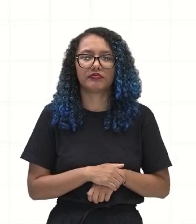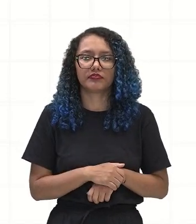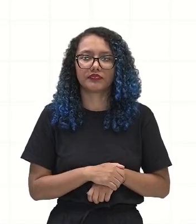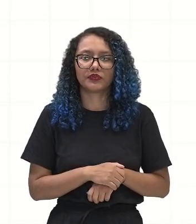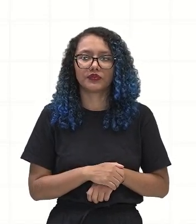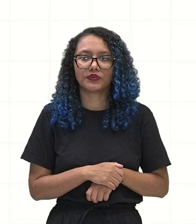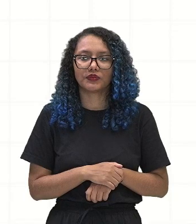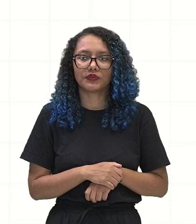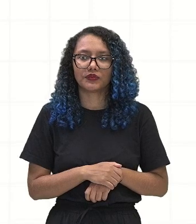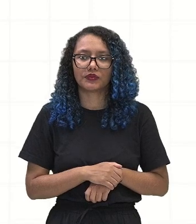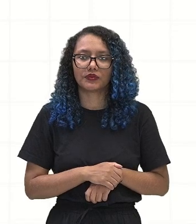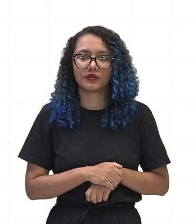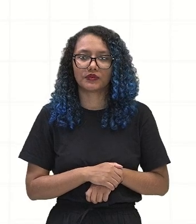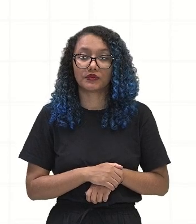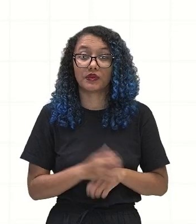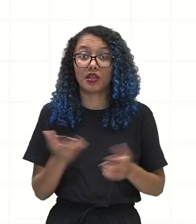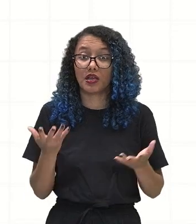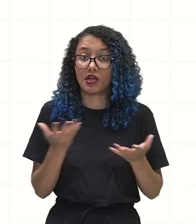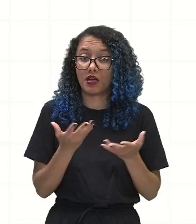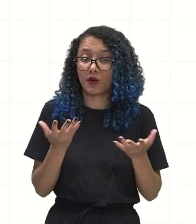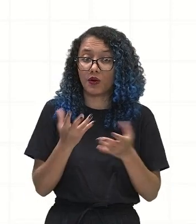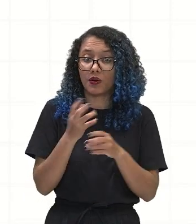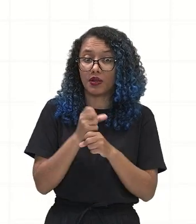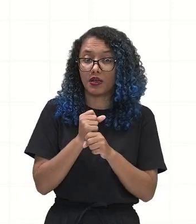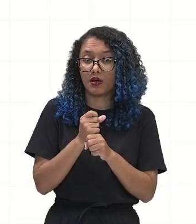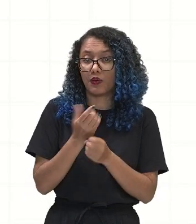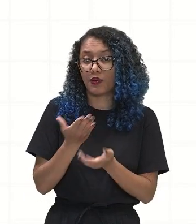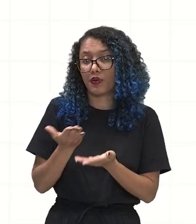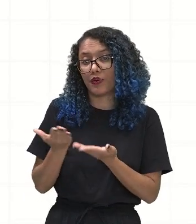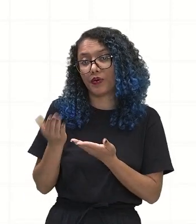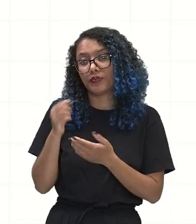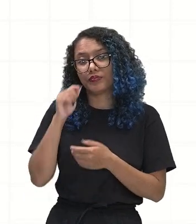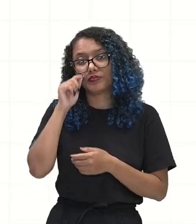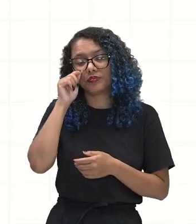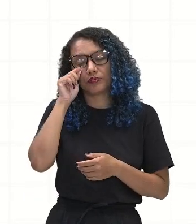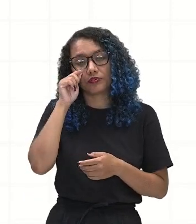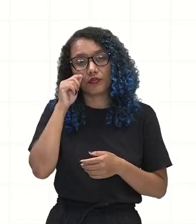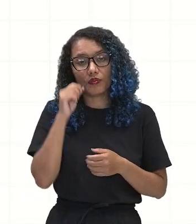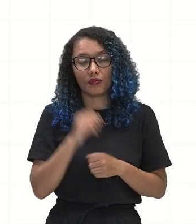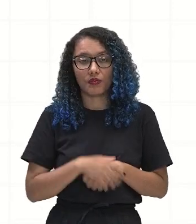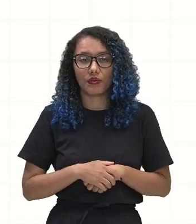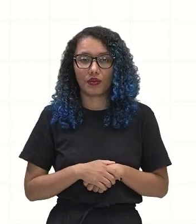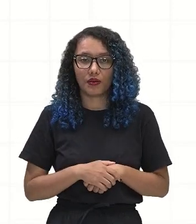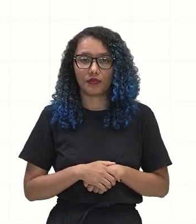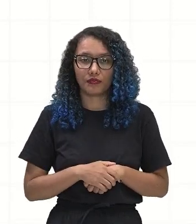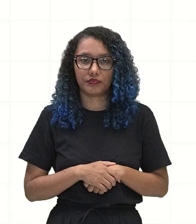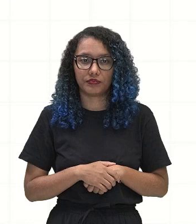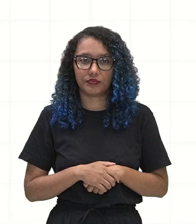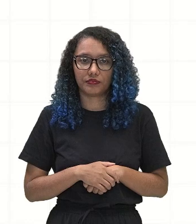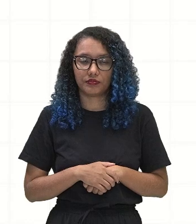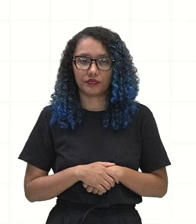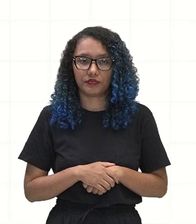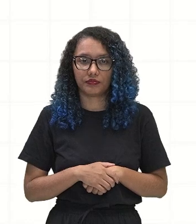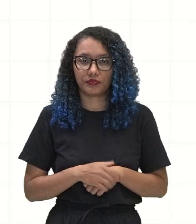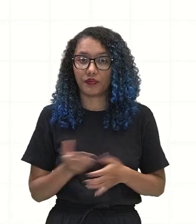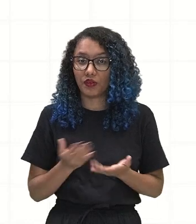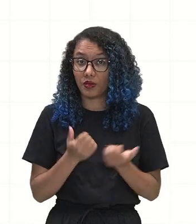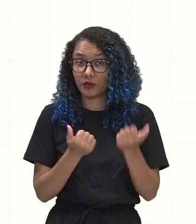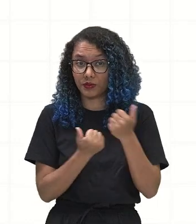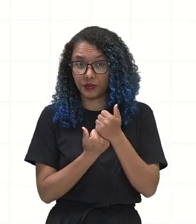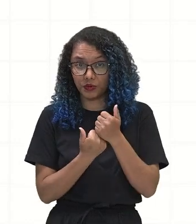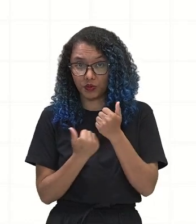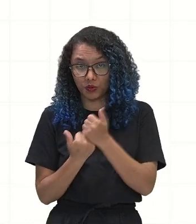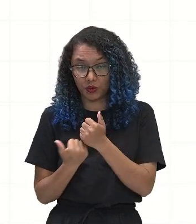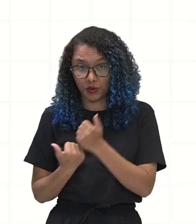E aí nós vamos para a nossa continha, que eu já deixei aqui pronta, ó, substituindo esses valores aqui na nossa fórmula, tá? A fórmula é